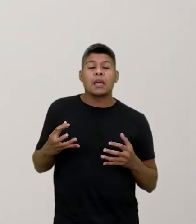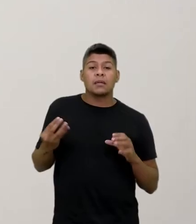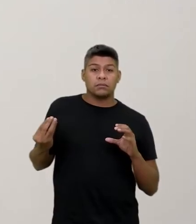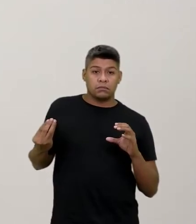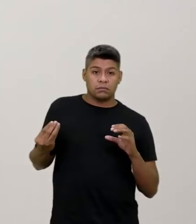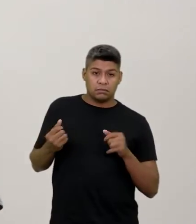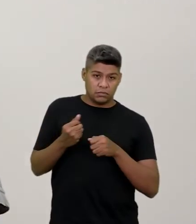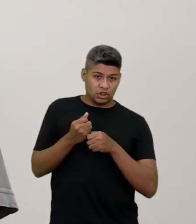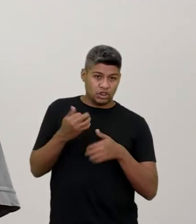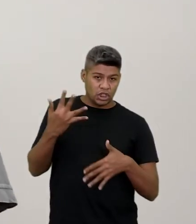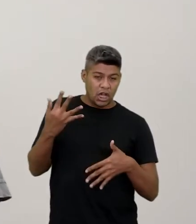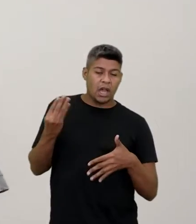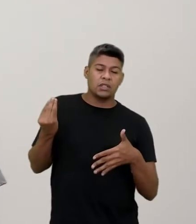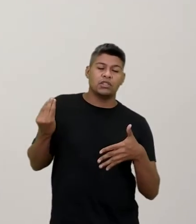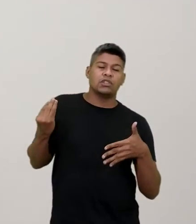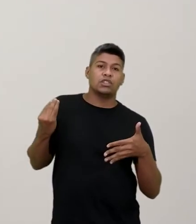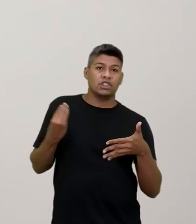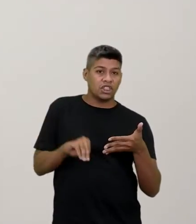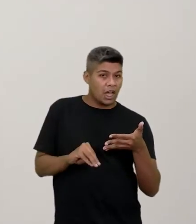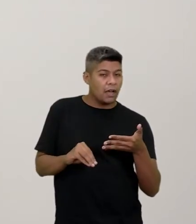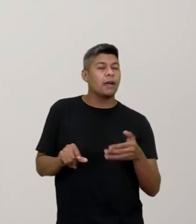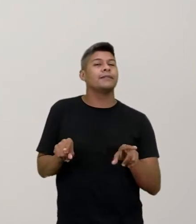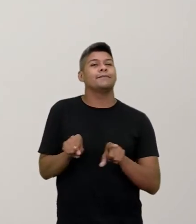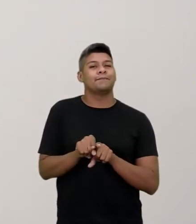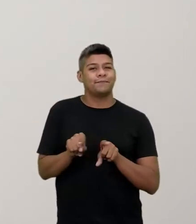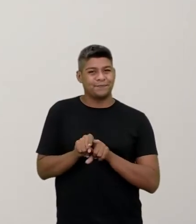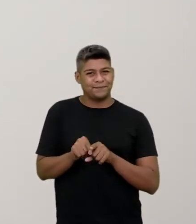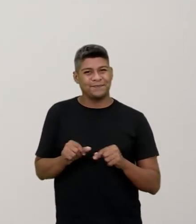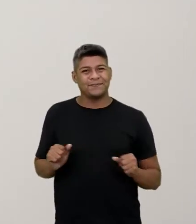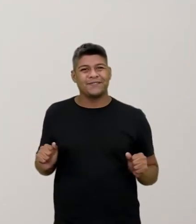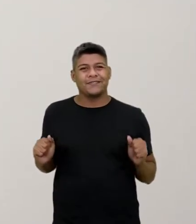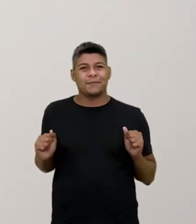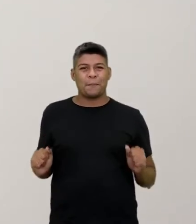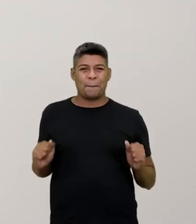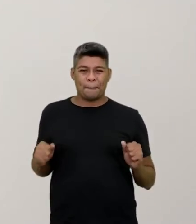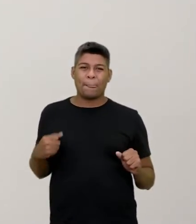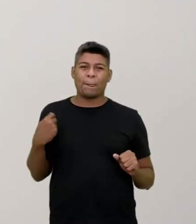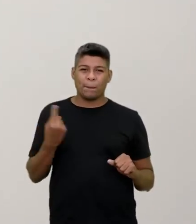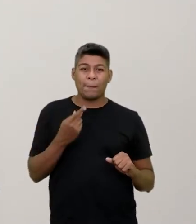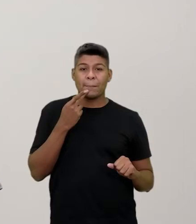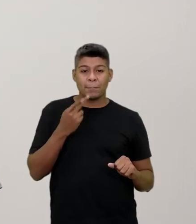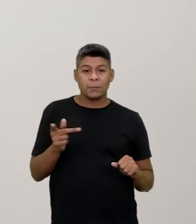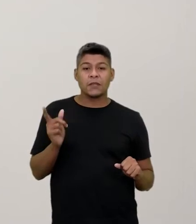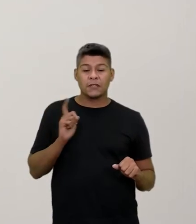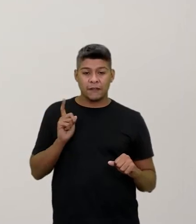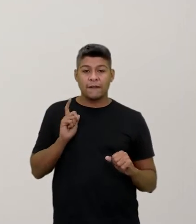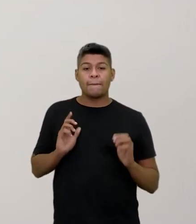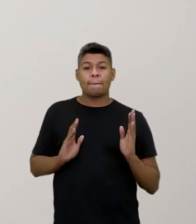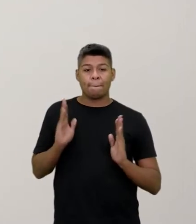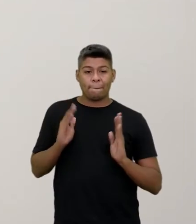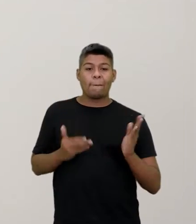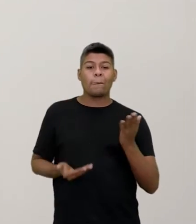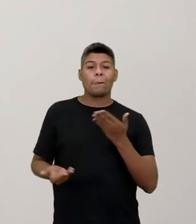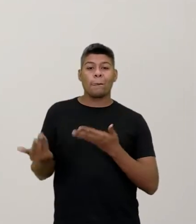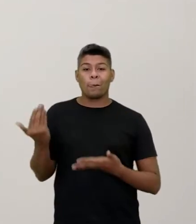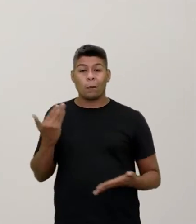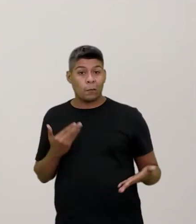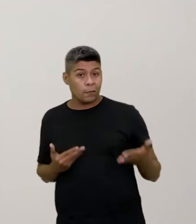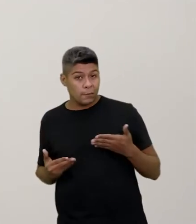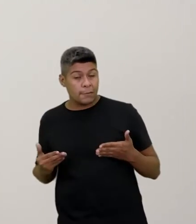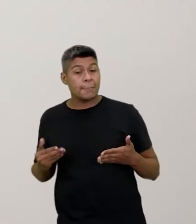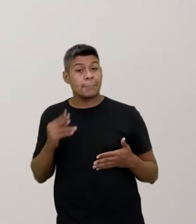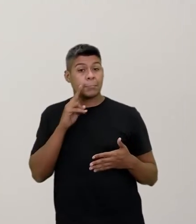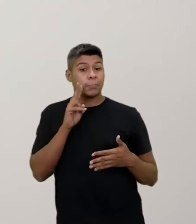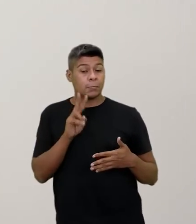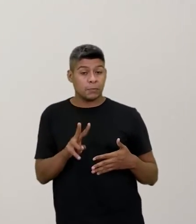estou falando, vocês podem escrever aqui no chat, né? Que nós estamos falando. Vai ter um momento de interação também. Mas vocês estão